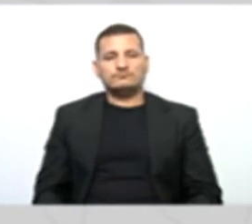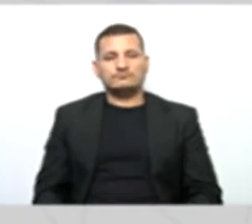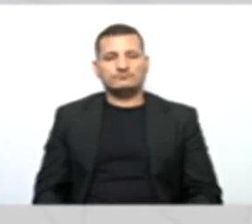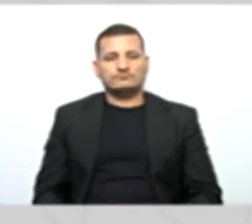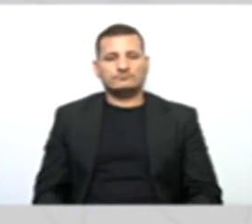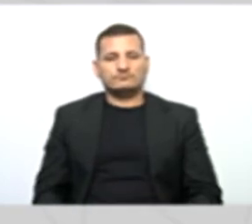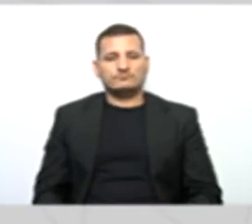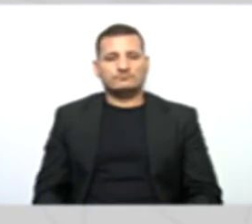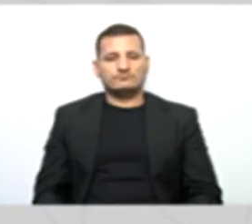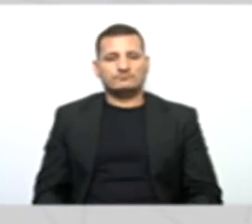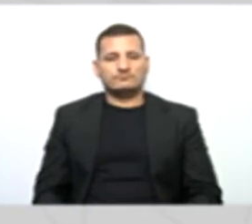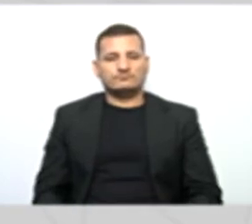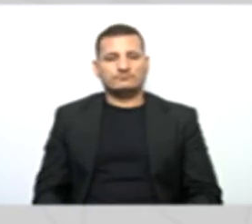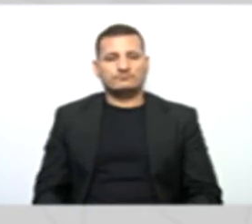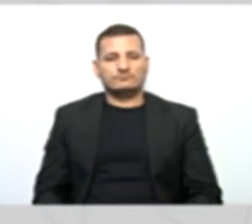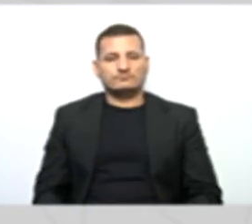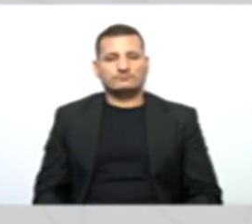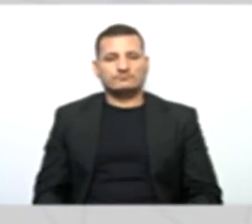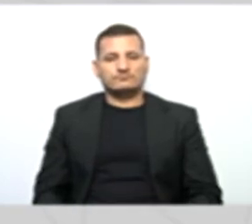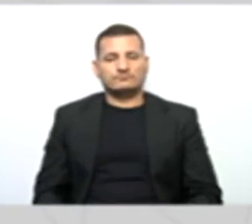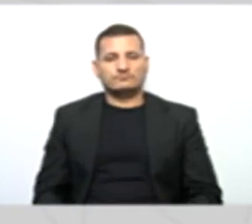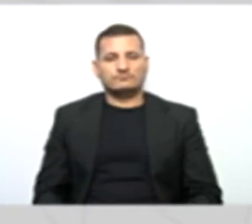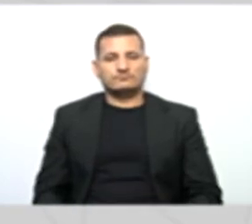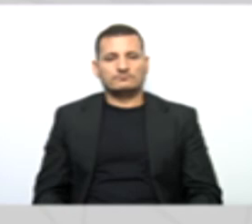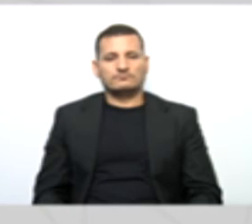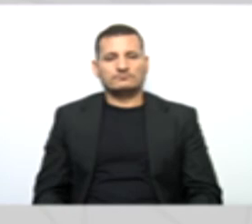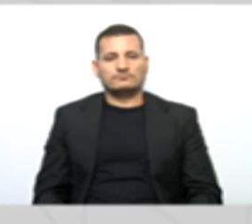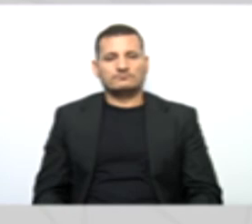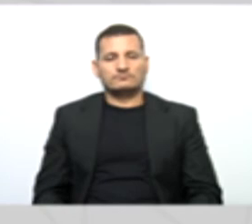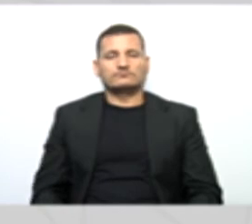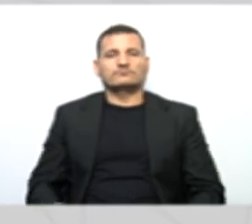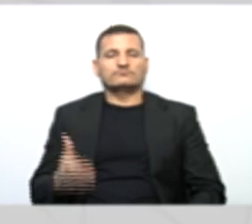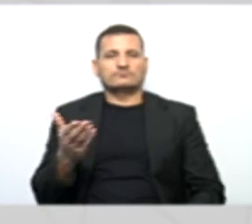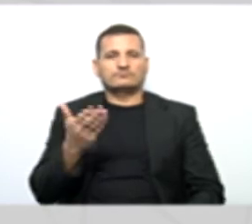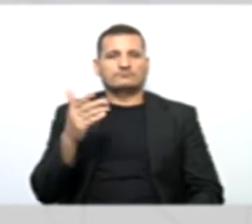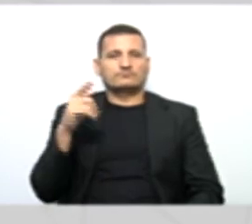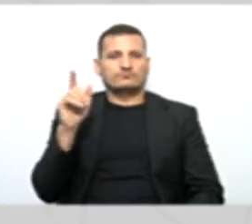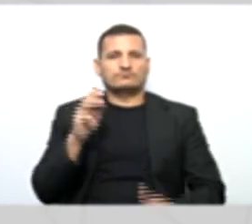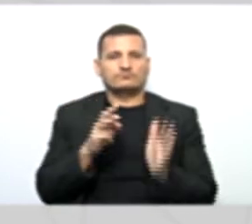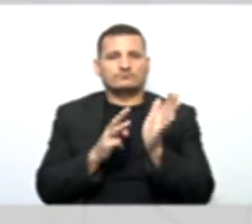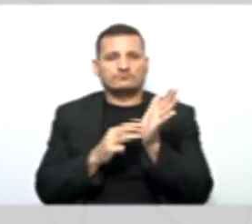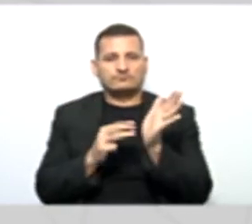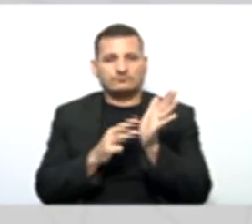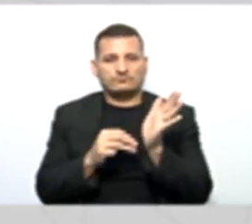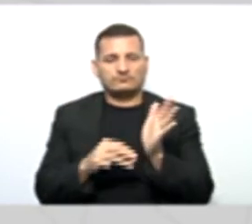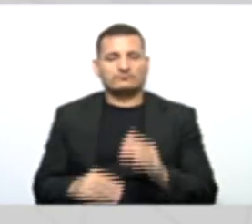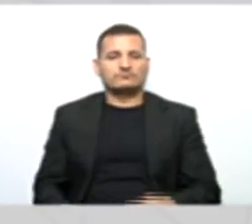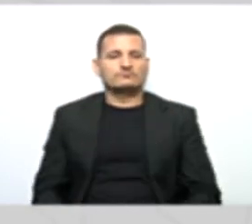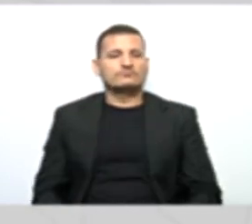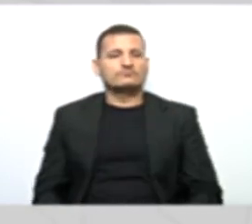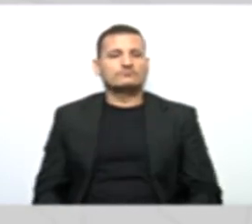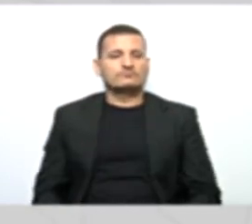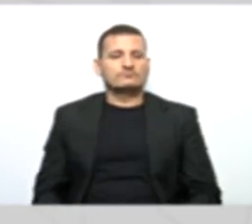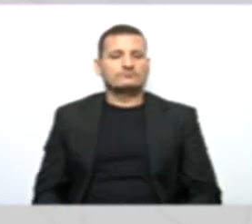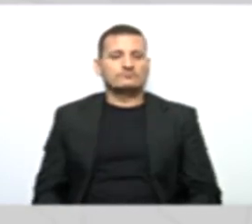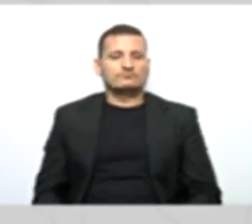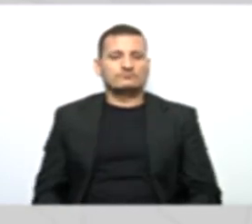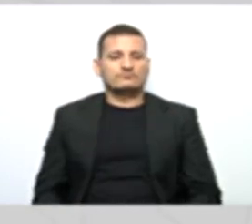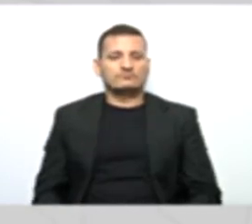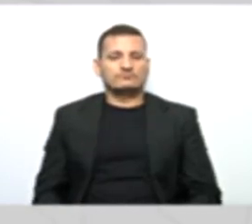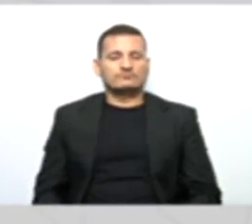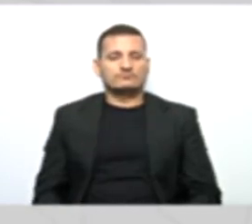estamos fora do método construtor. É outro método. Def,